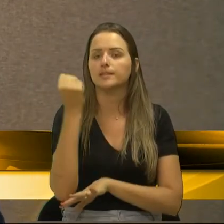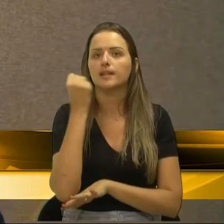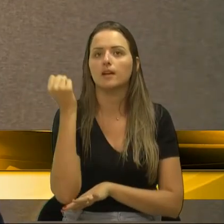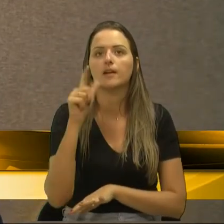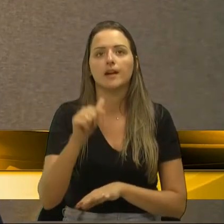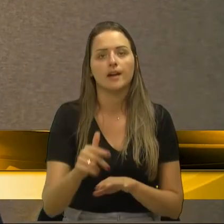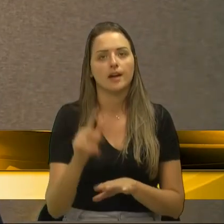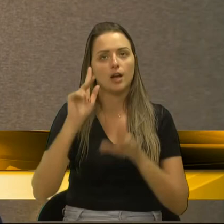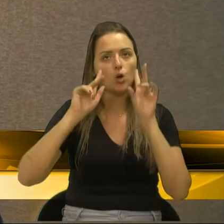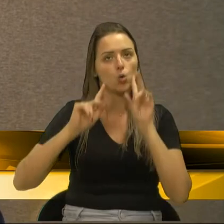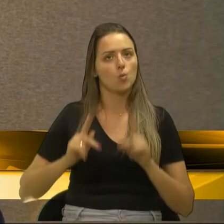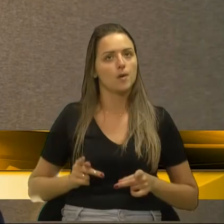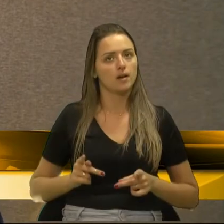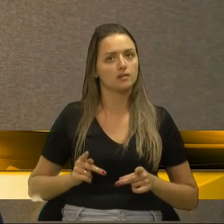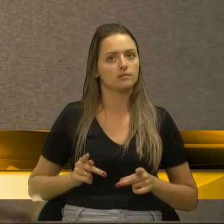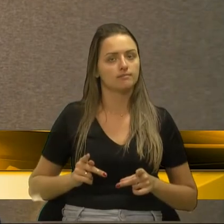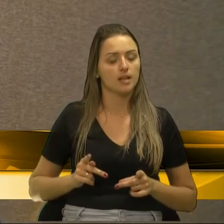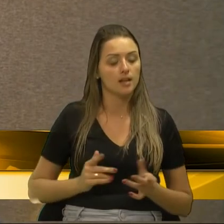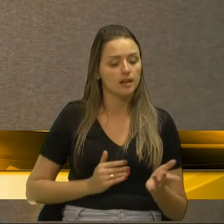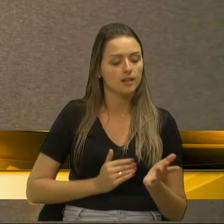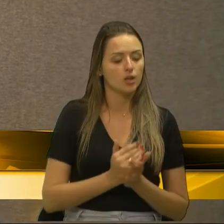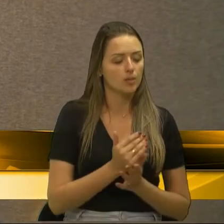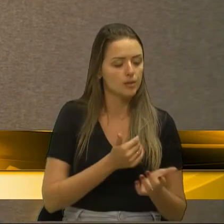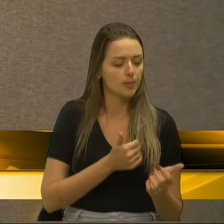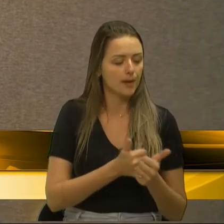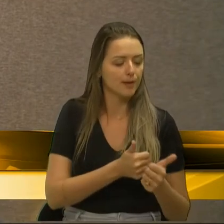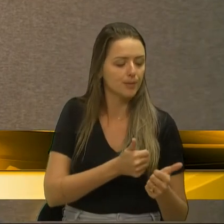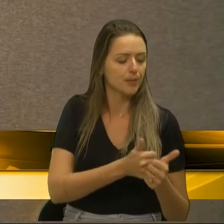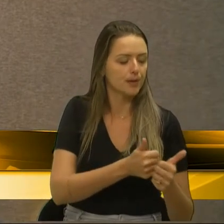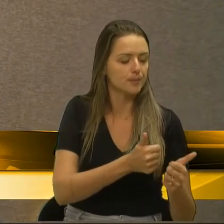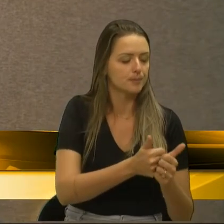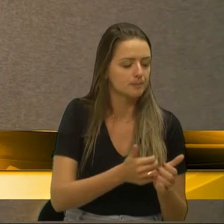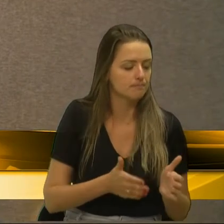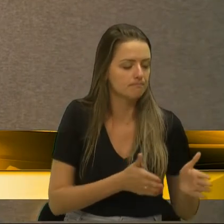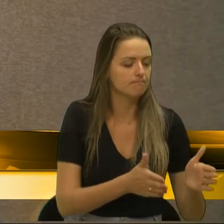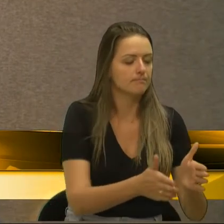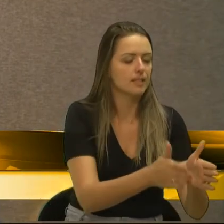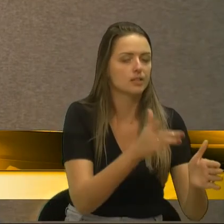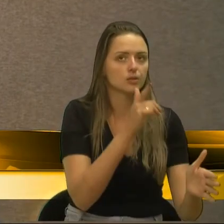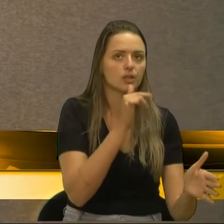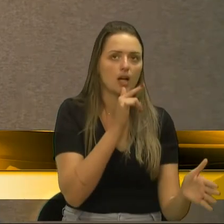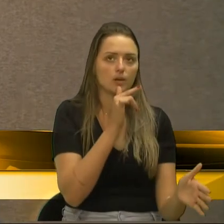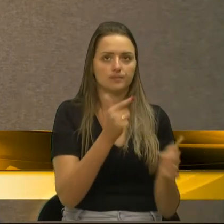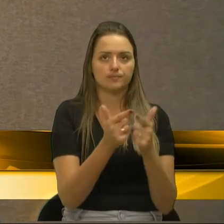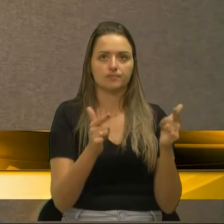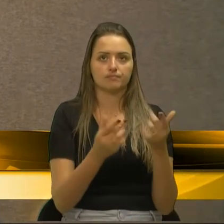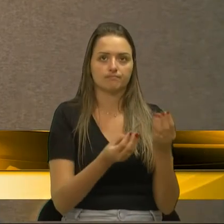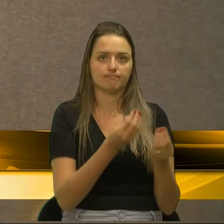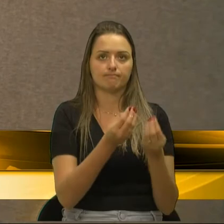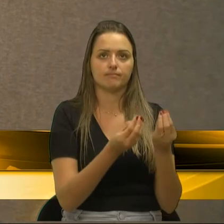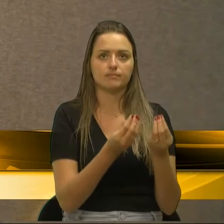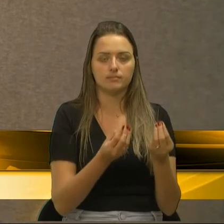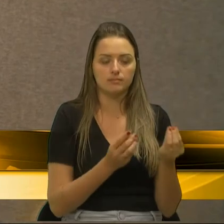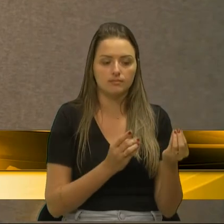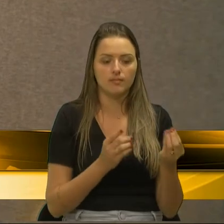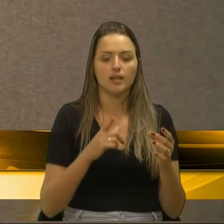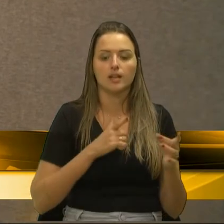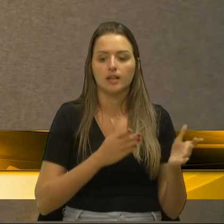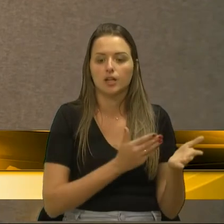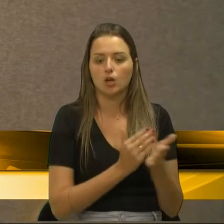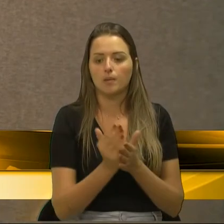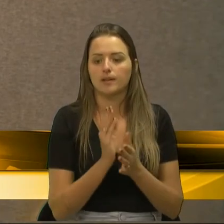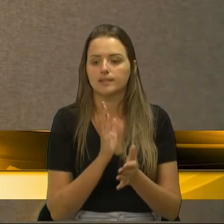humana que acabou ocupando o espaço das águas e hoje elas não têm para onde ir, elas acabam invadindo os terrenos, invadindo